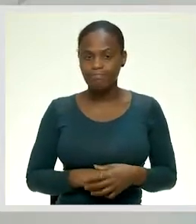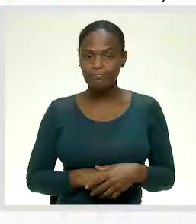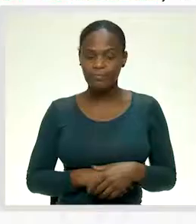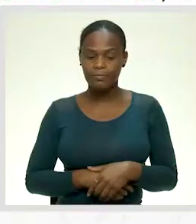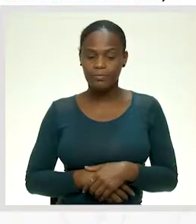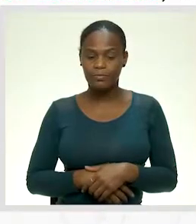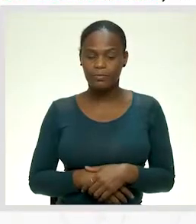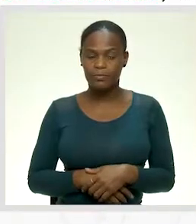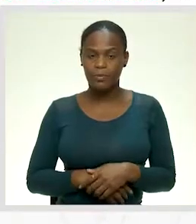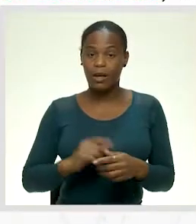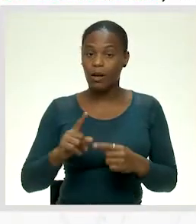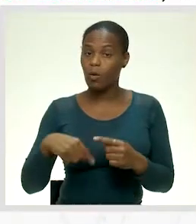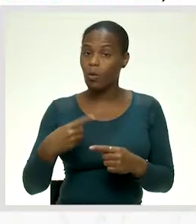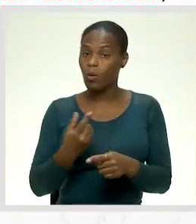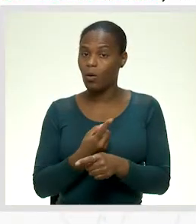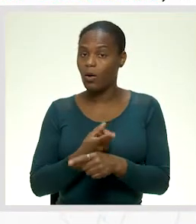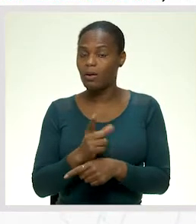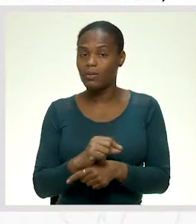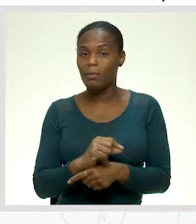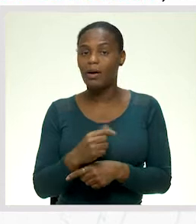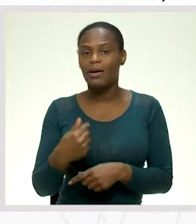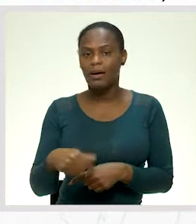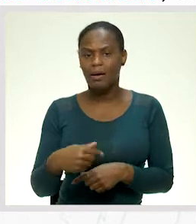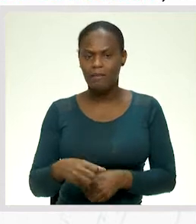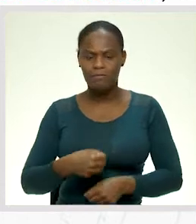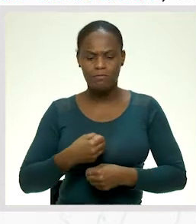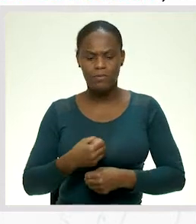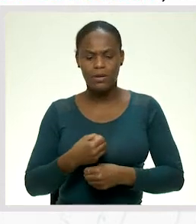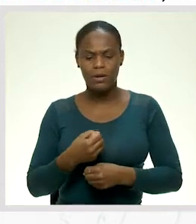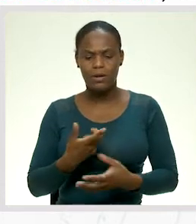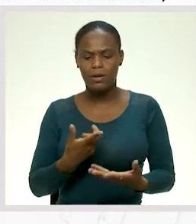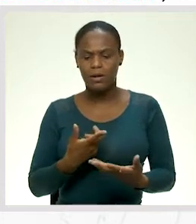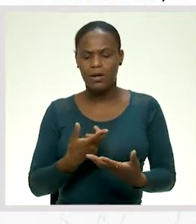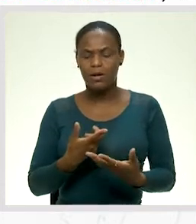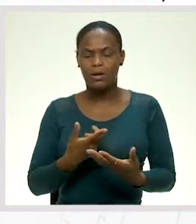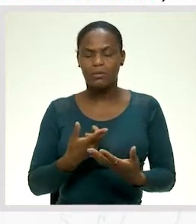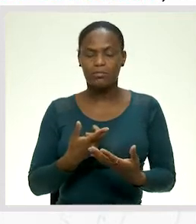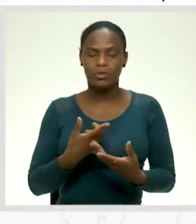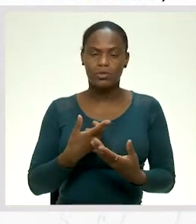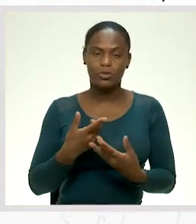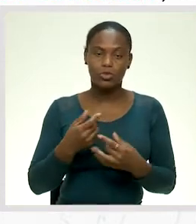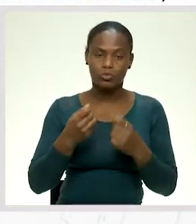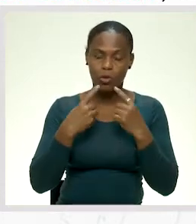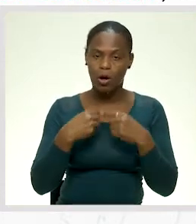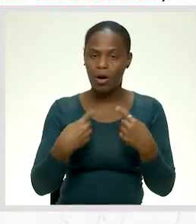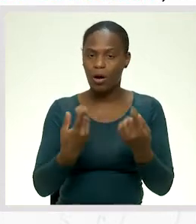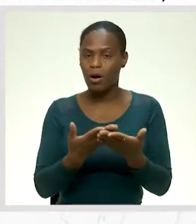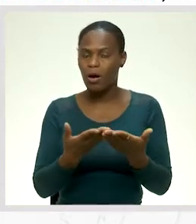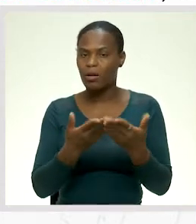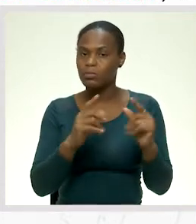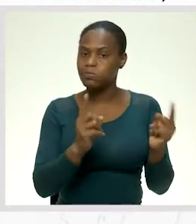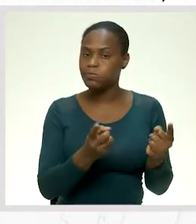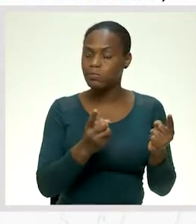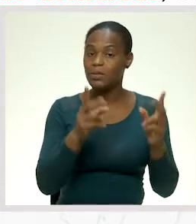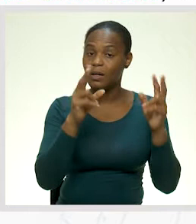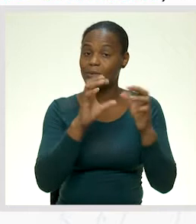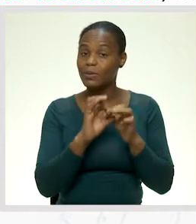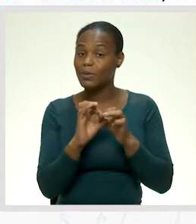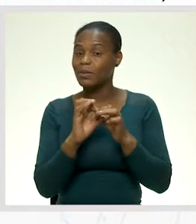Além disso, possui intencionalidade de expor, sintetizar e discutir questões relativas à